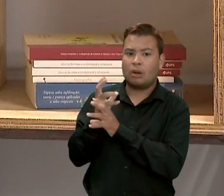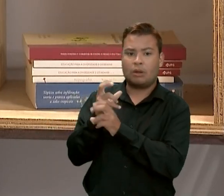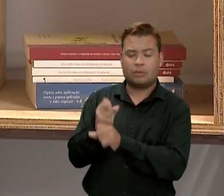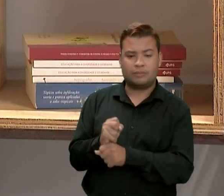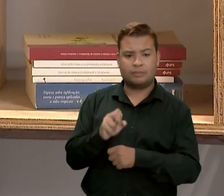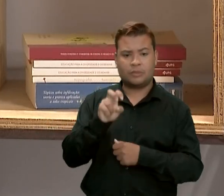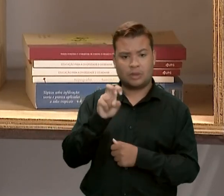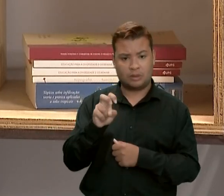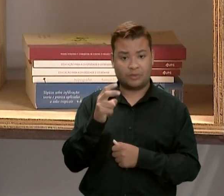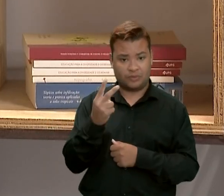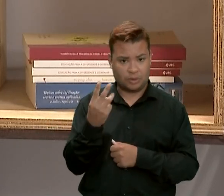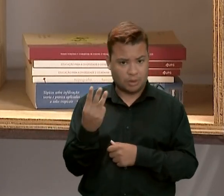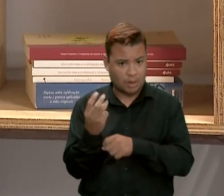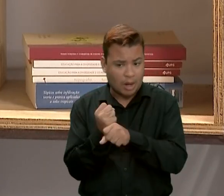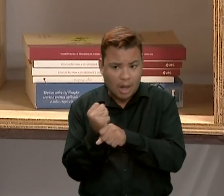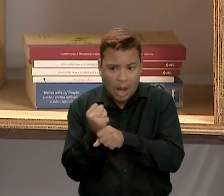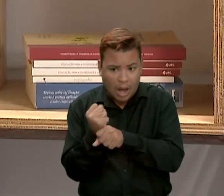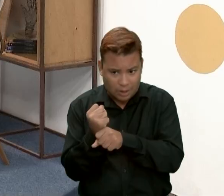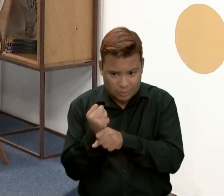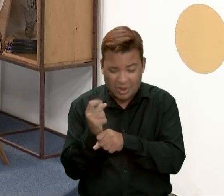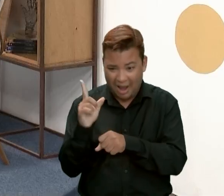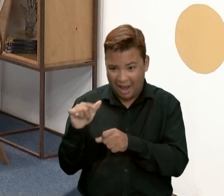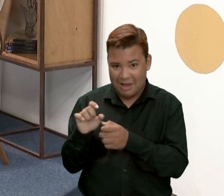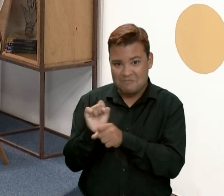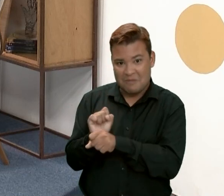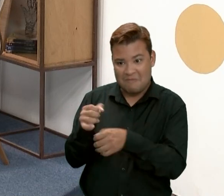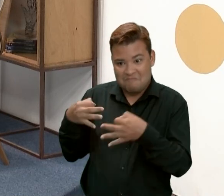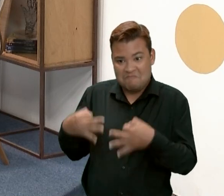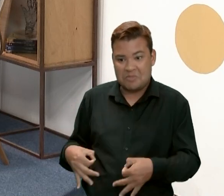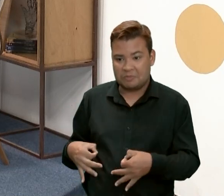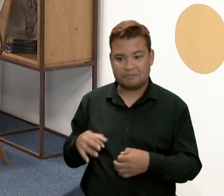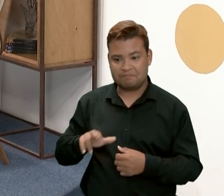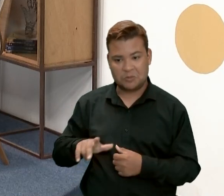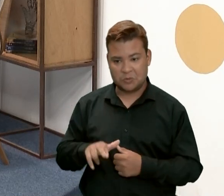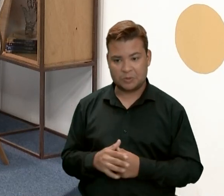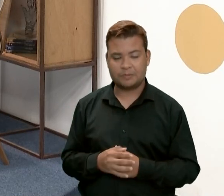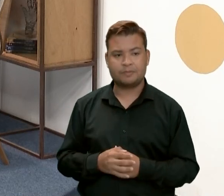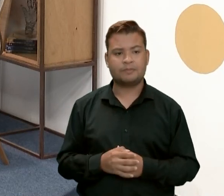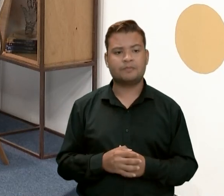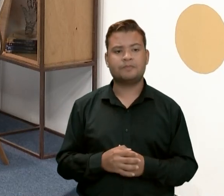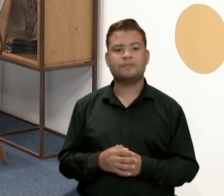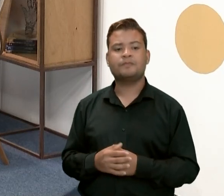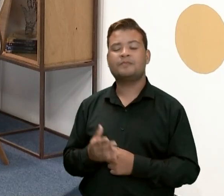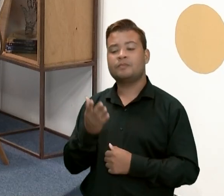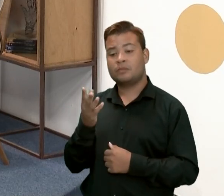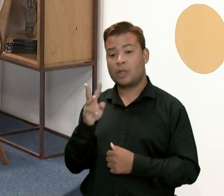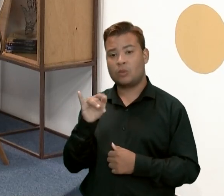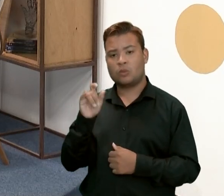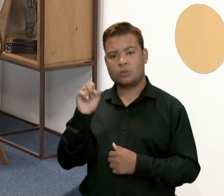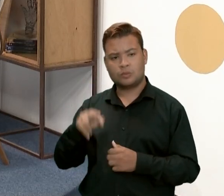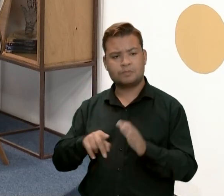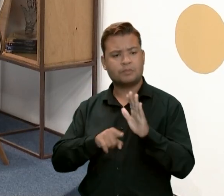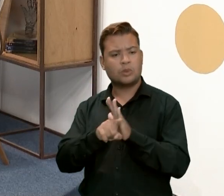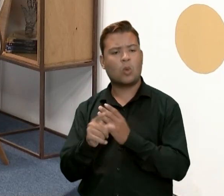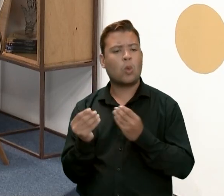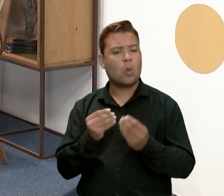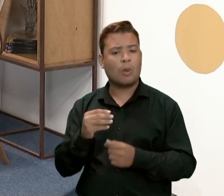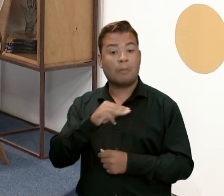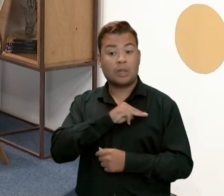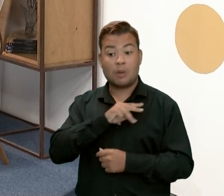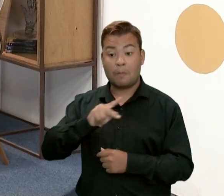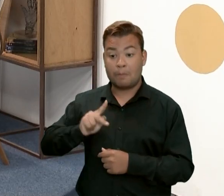ela não é nada digna, nem muito justa, né? Wilson, como o Ministério Público Federal tem atuado